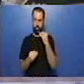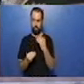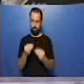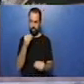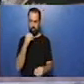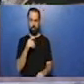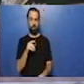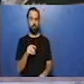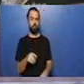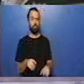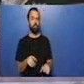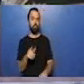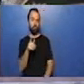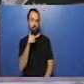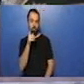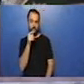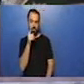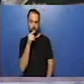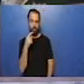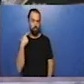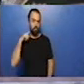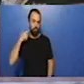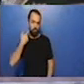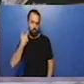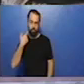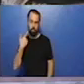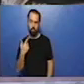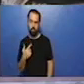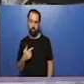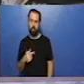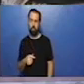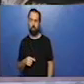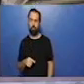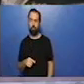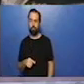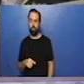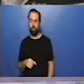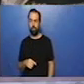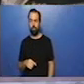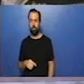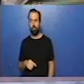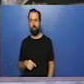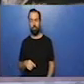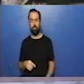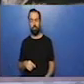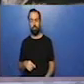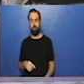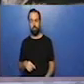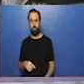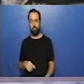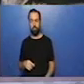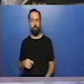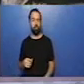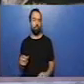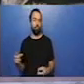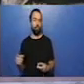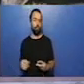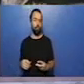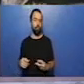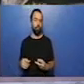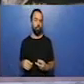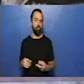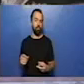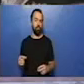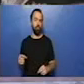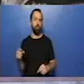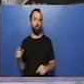a amebíase, com a ameba, e a giardíase, com a giardia. Agora, a contaminação por meio de vetores. Vetor